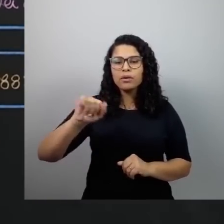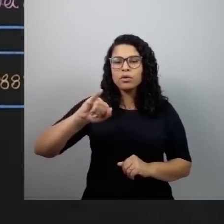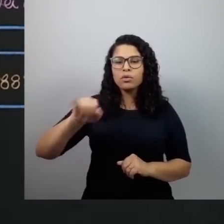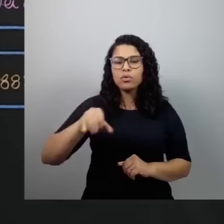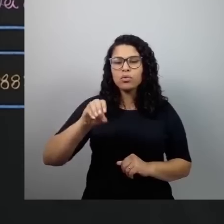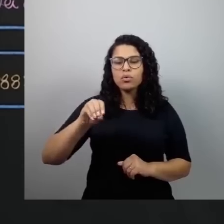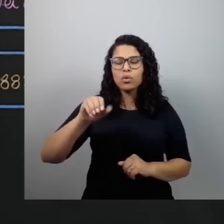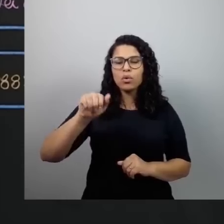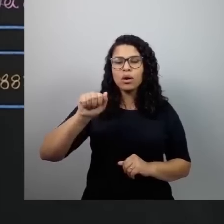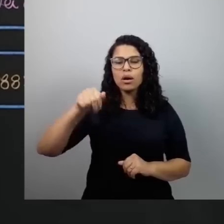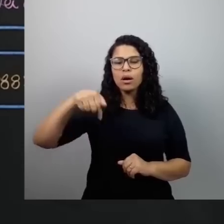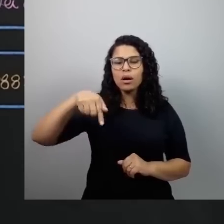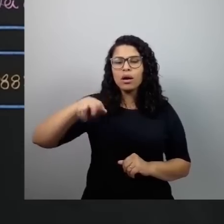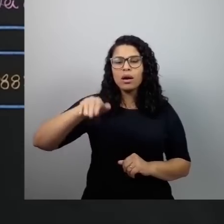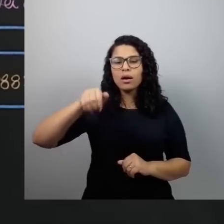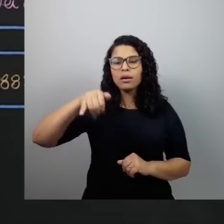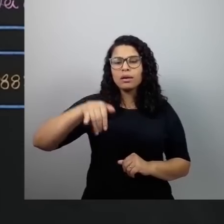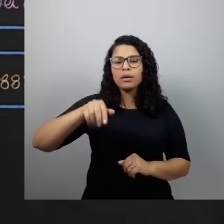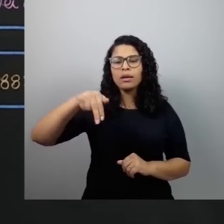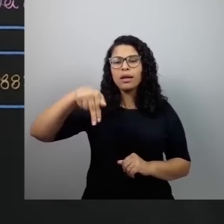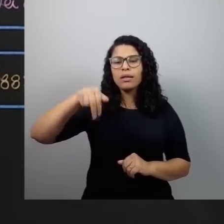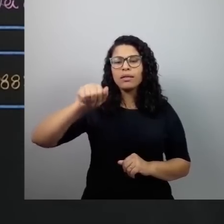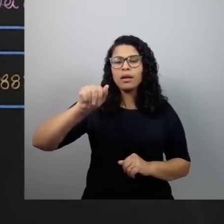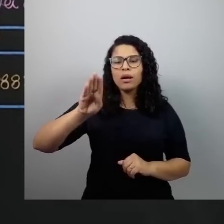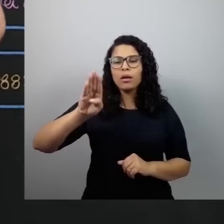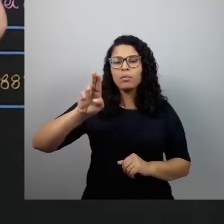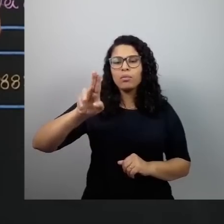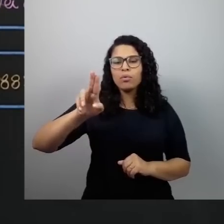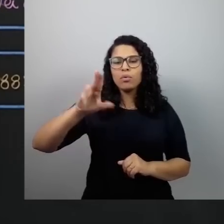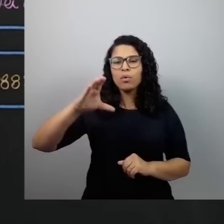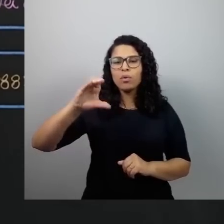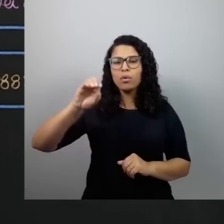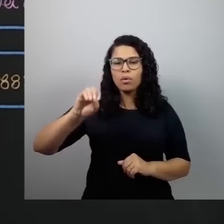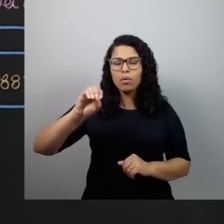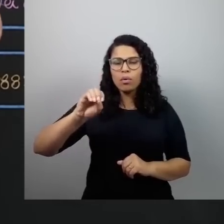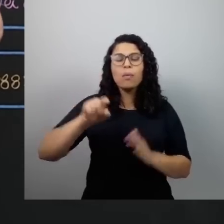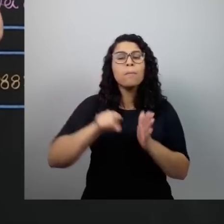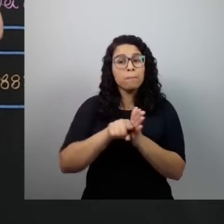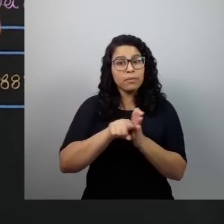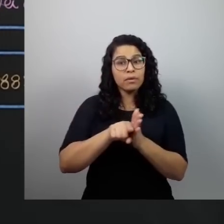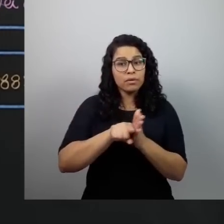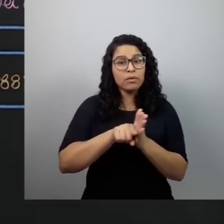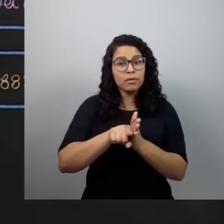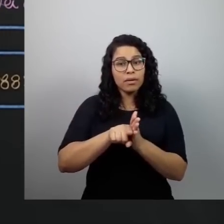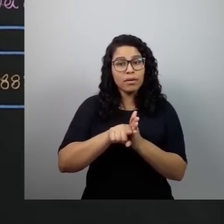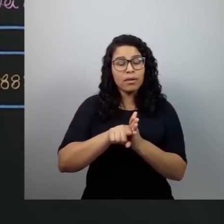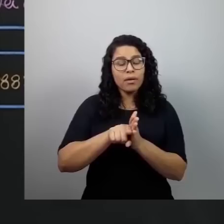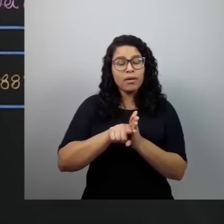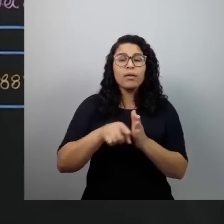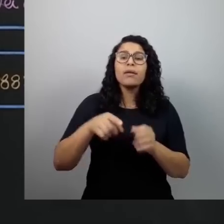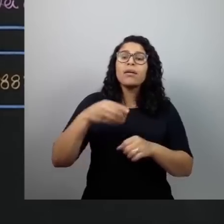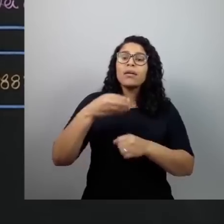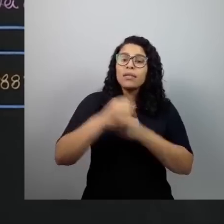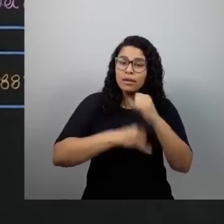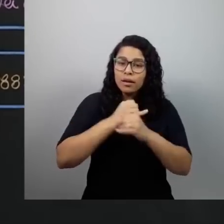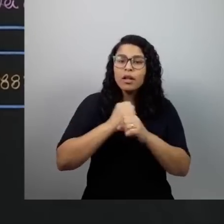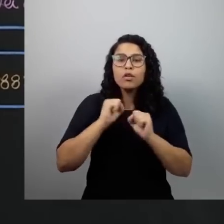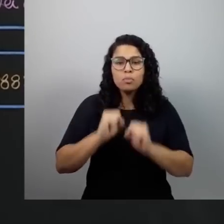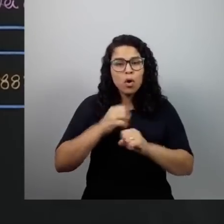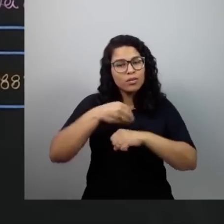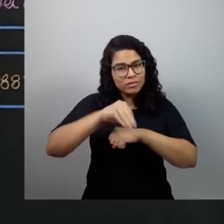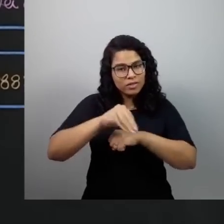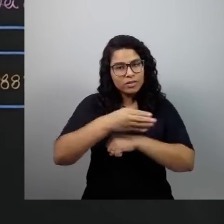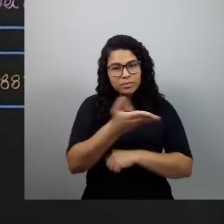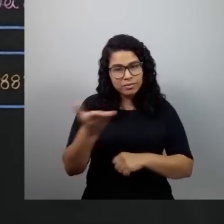internet, são Luiz Gama e Joaquim Nabuco. Foram figuras muito importantes que tiveram um protagonismo forte. O que eu quero